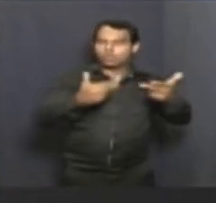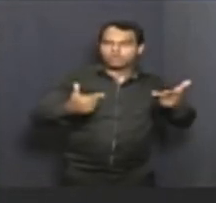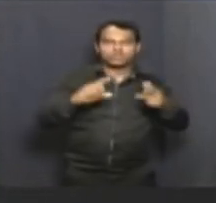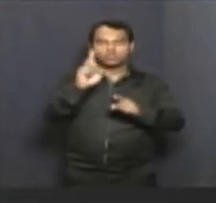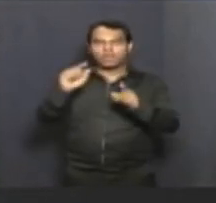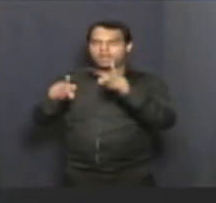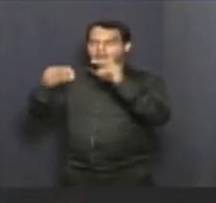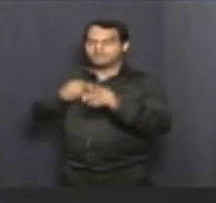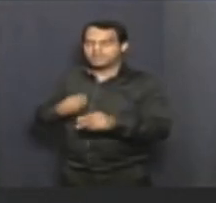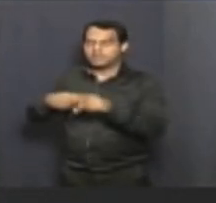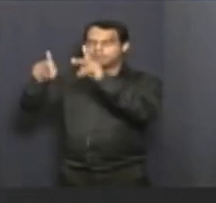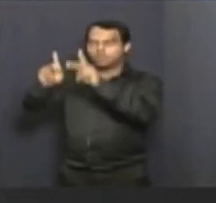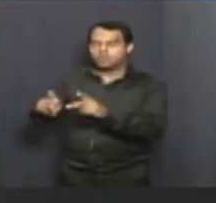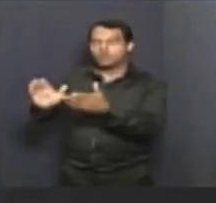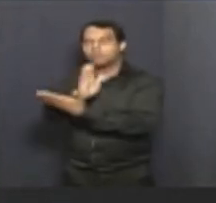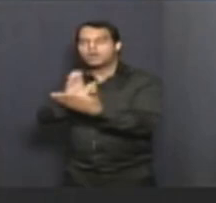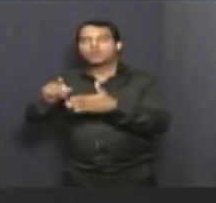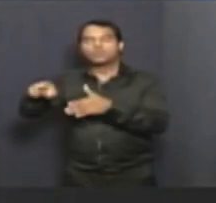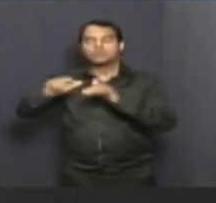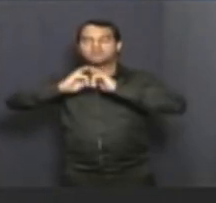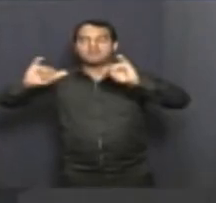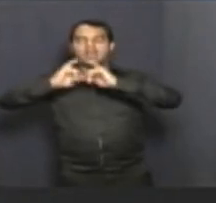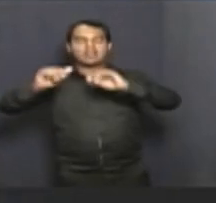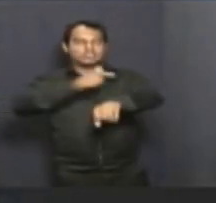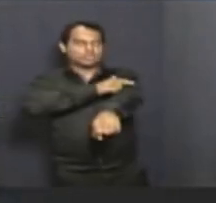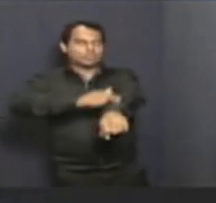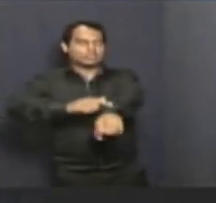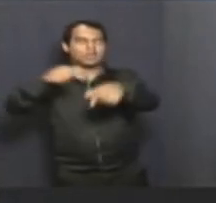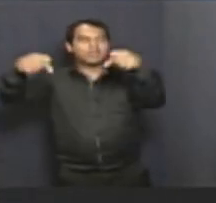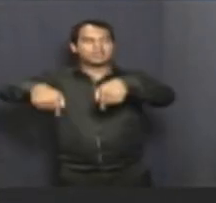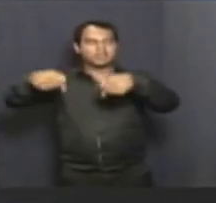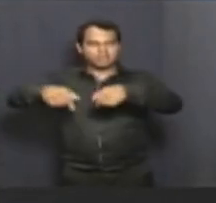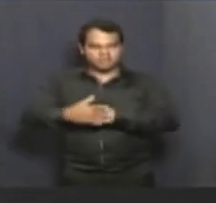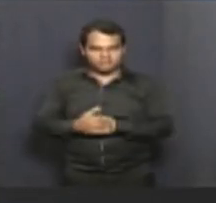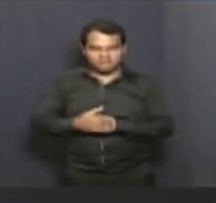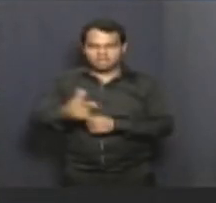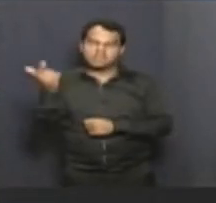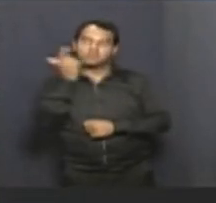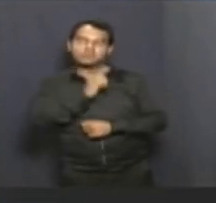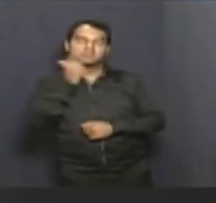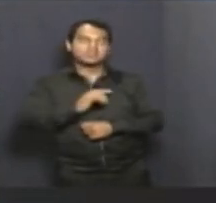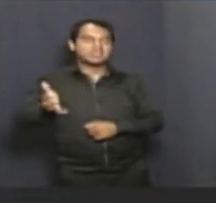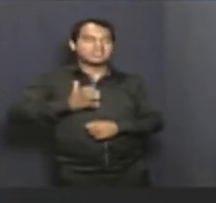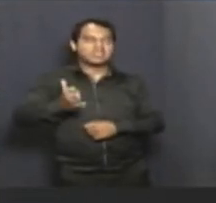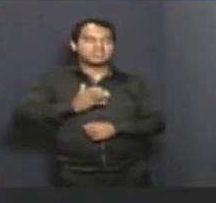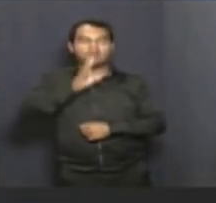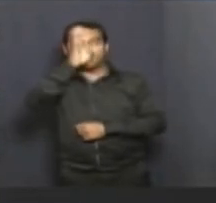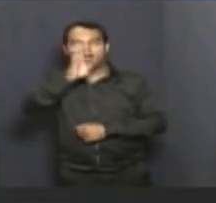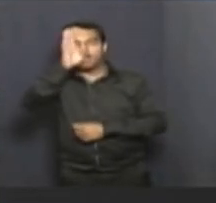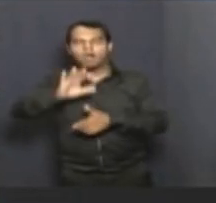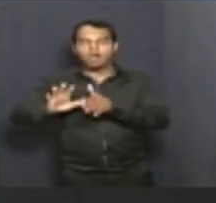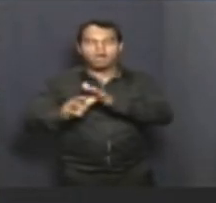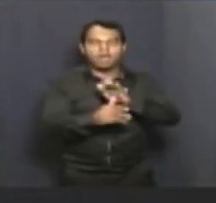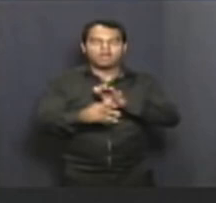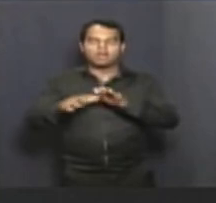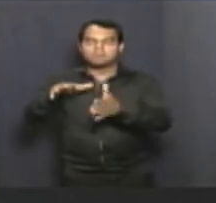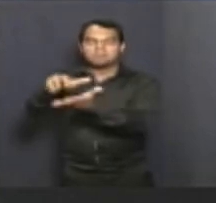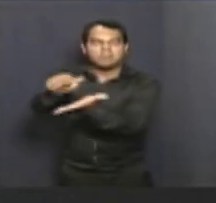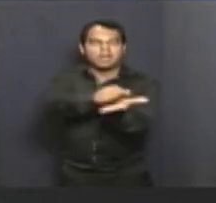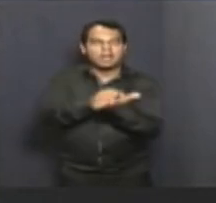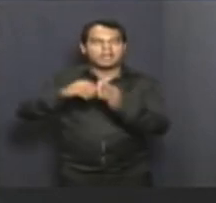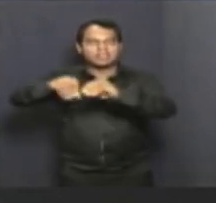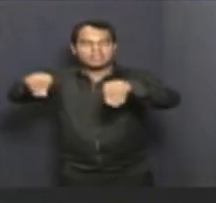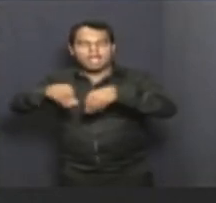pública como alguns que pregam de moralista que esse enriqueceram fazendo picaretagem grilagem de terra e outras